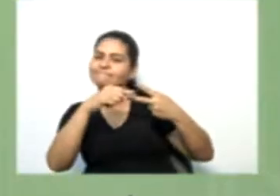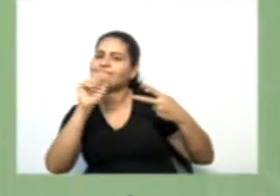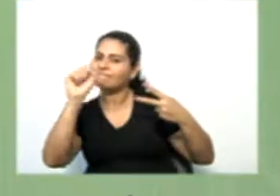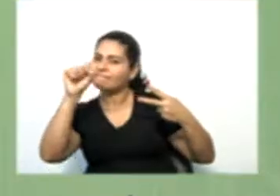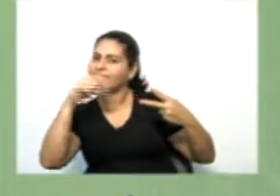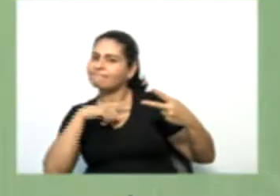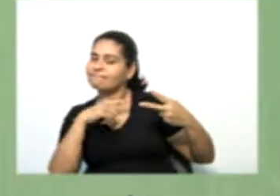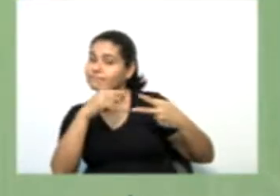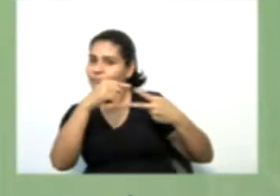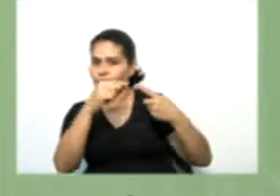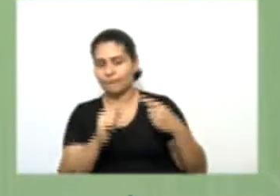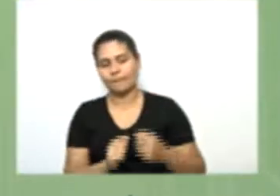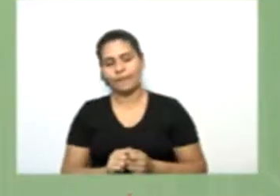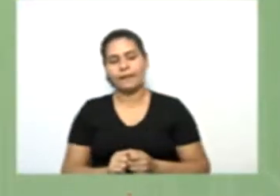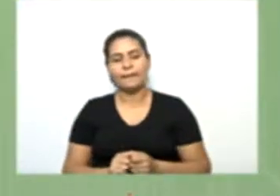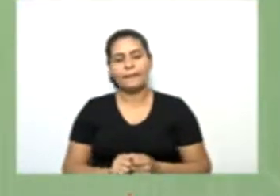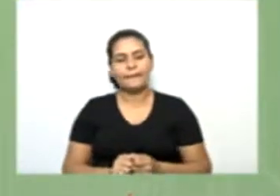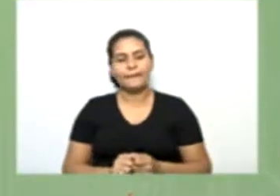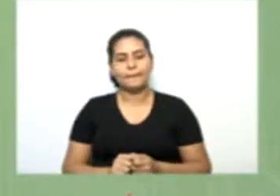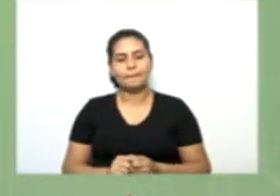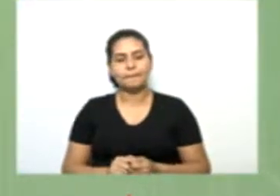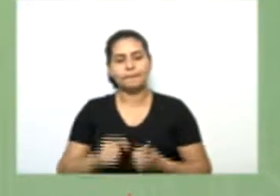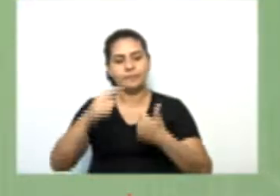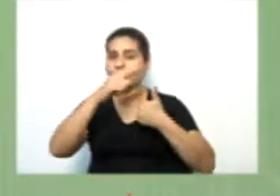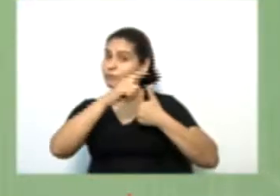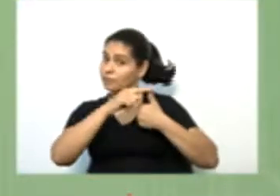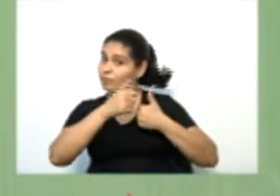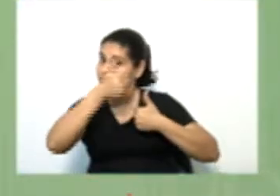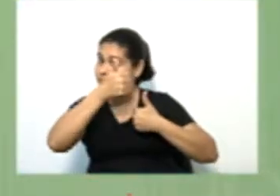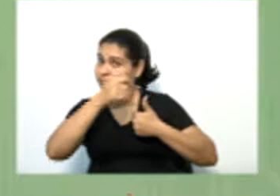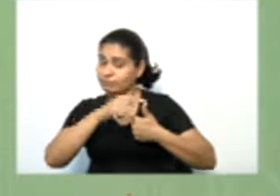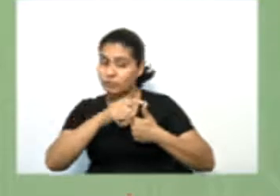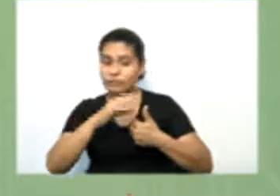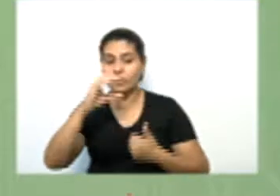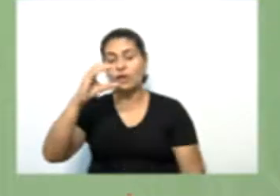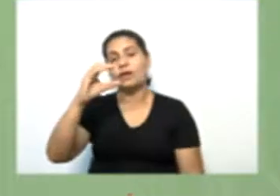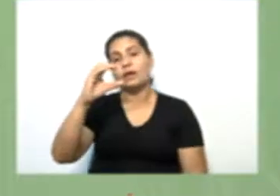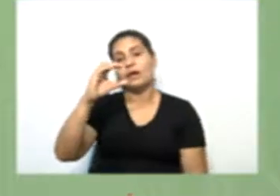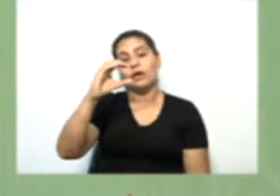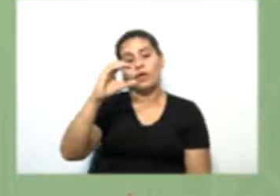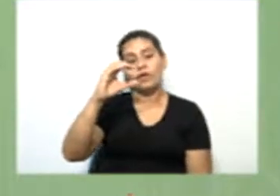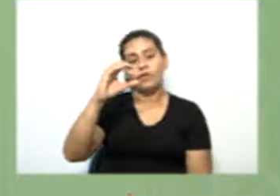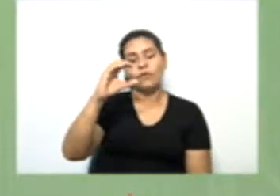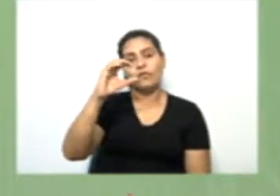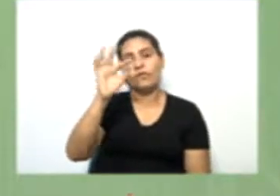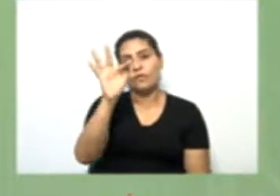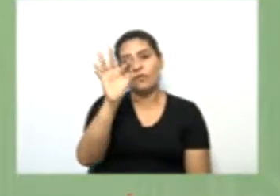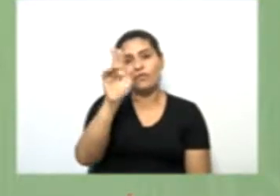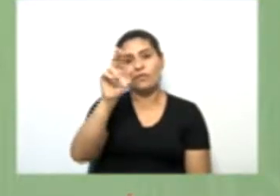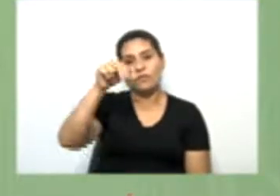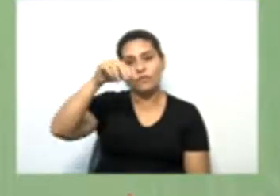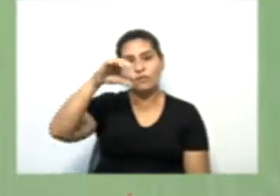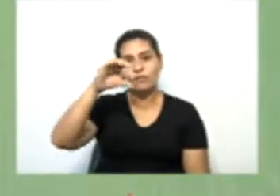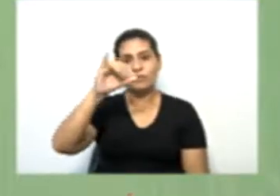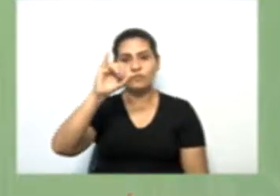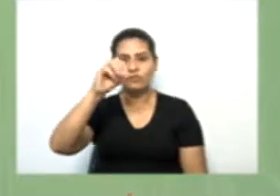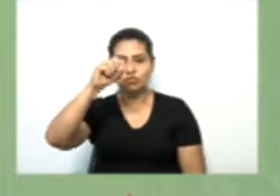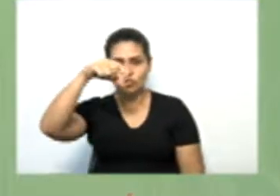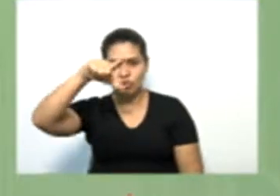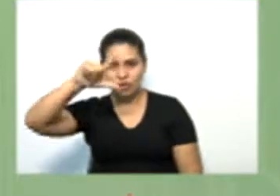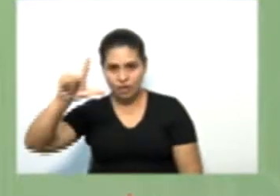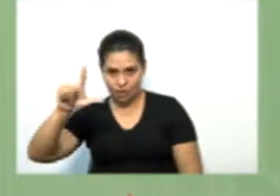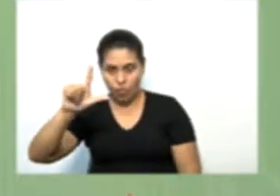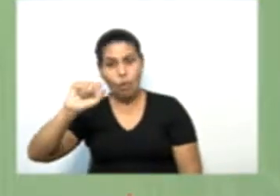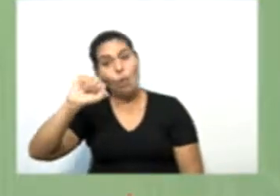de conflitos. Olha só. Existe o conflito funcional e o conflito